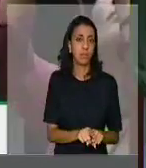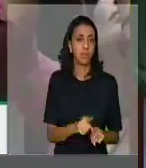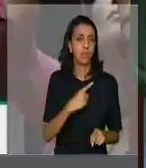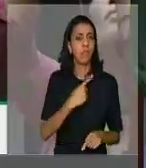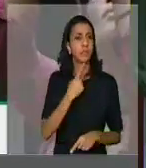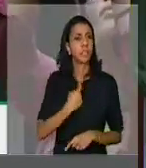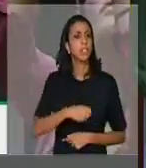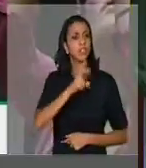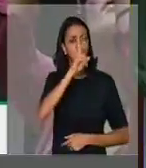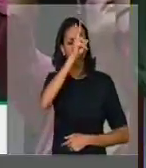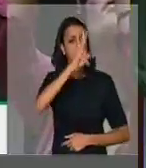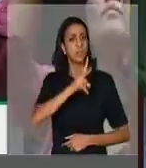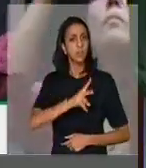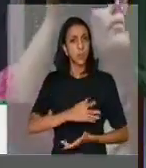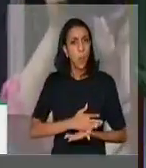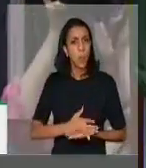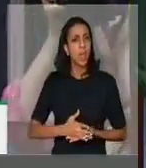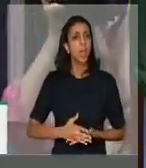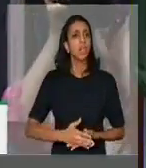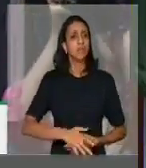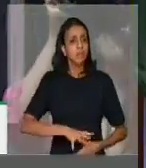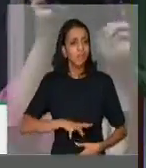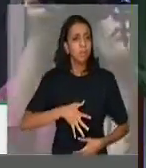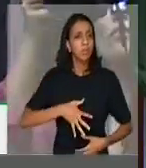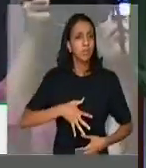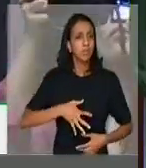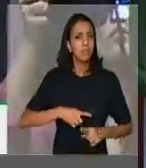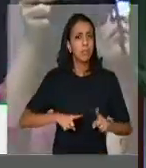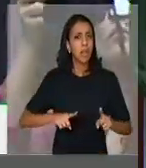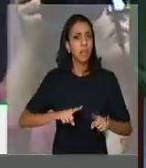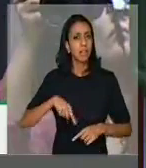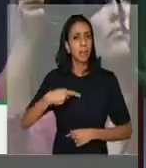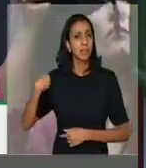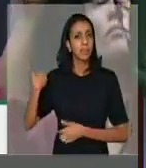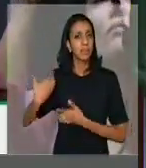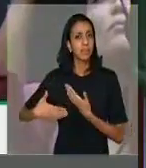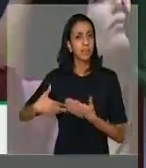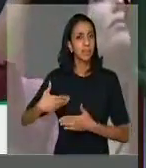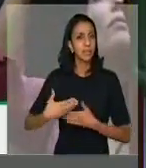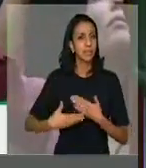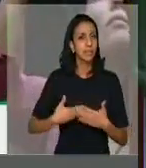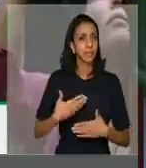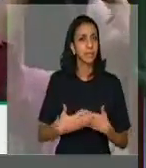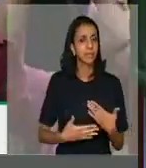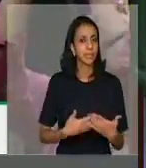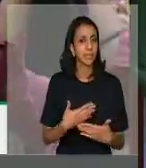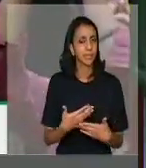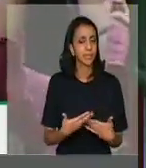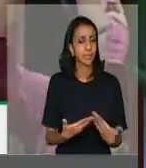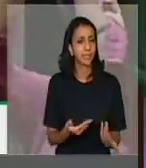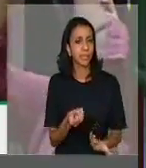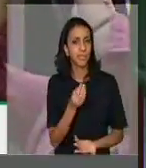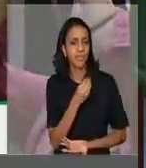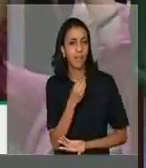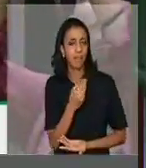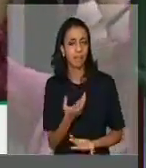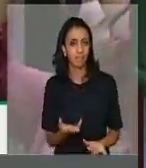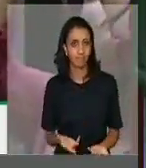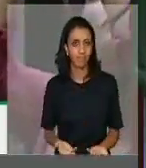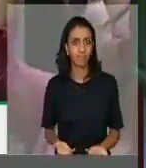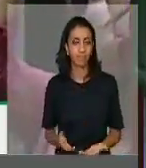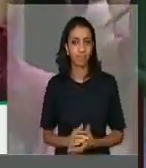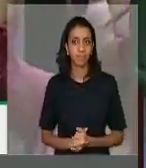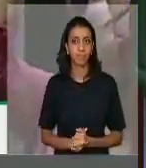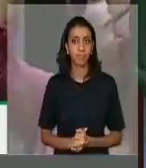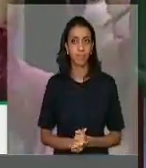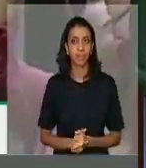perdeu força, embora tenha transformado profundamente aquelas repúblicas, a